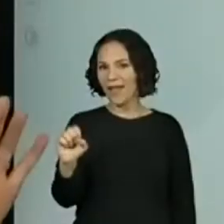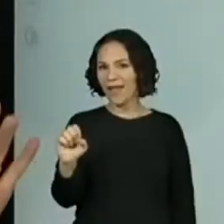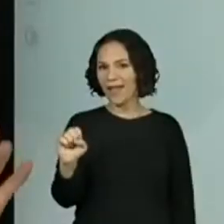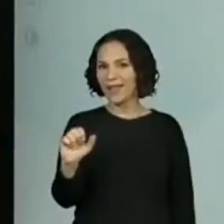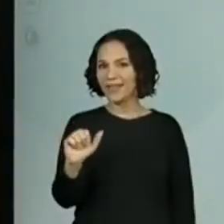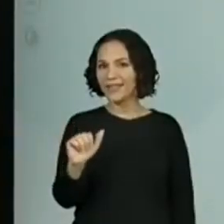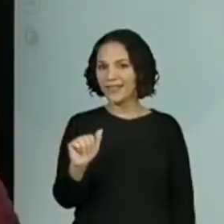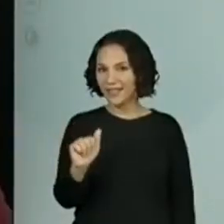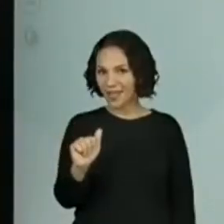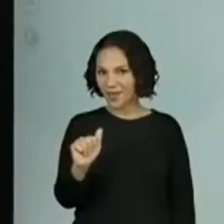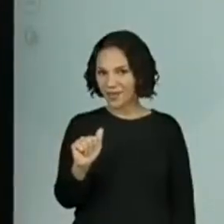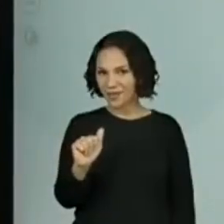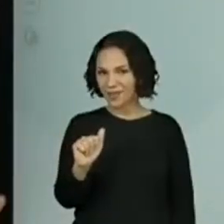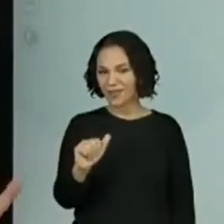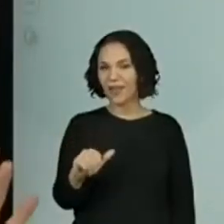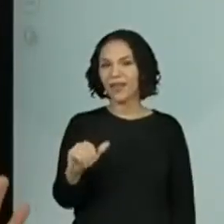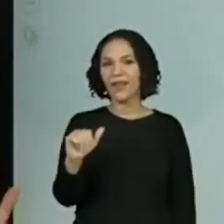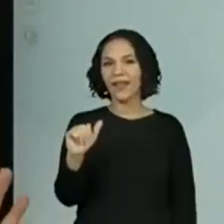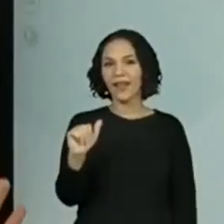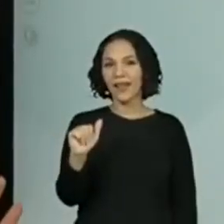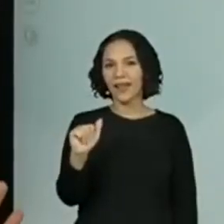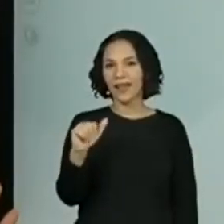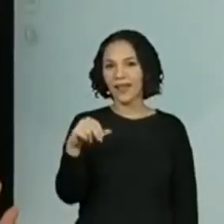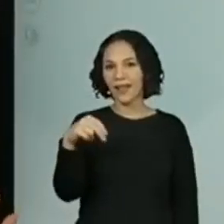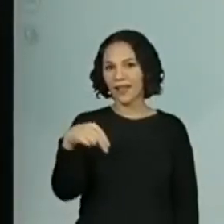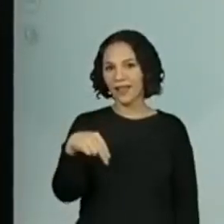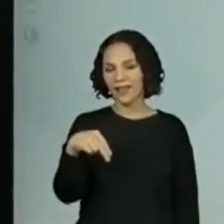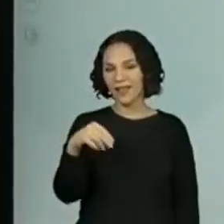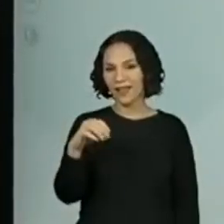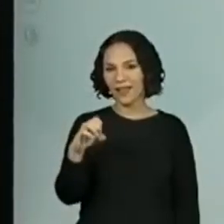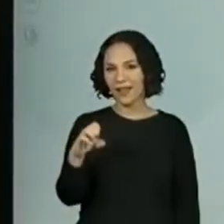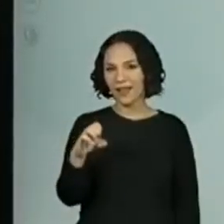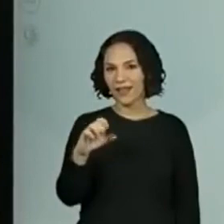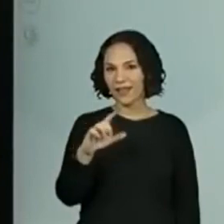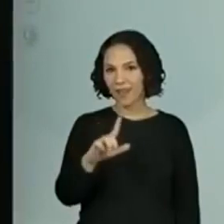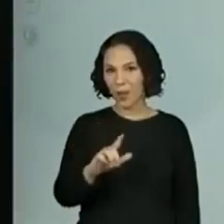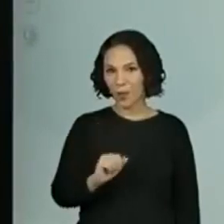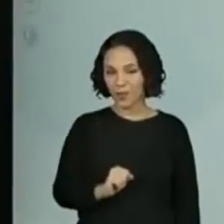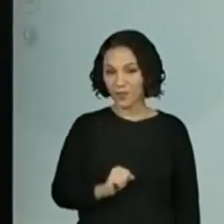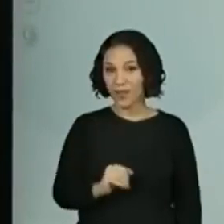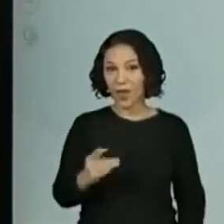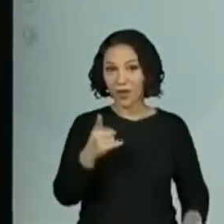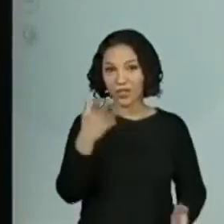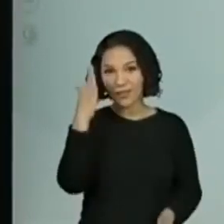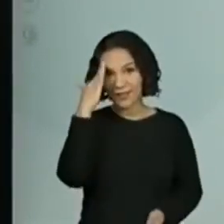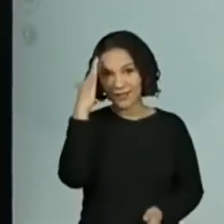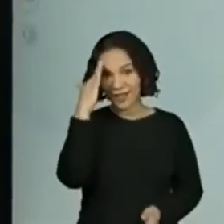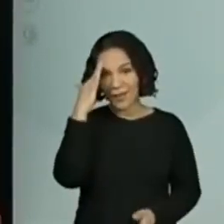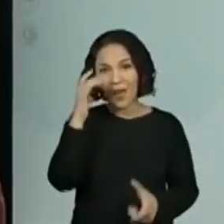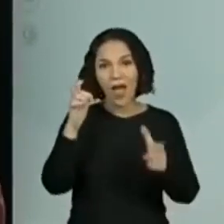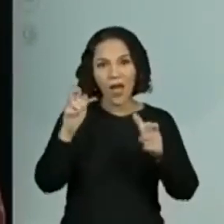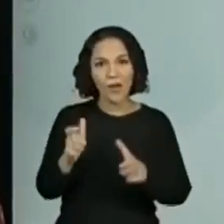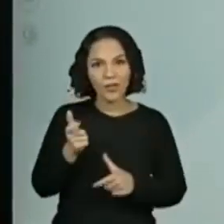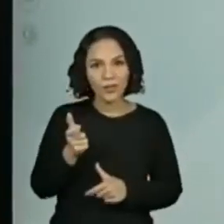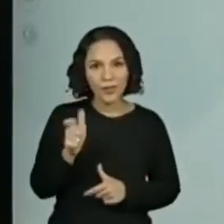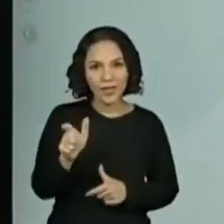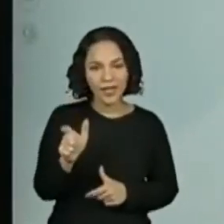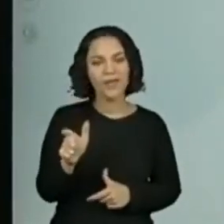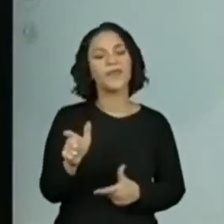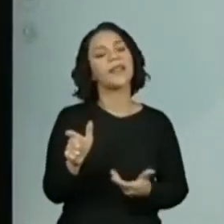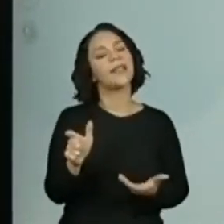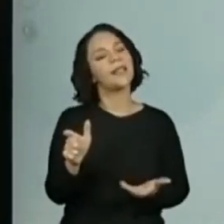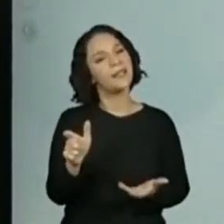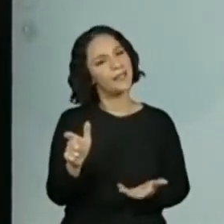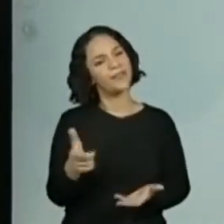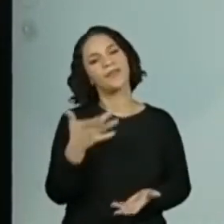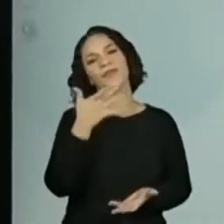Passa anel. Agora que vocês já sabem todas as estratégias que a gente usa para poder descobrir onde está escrito uma palavra, essa